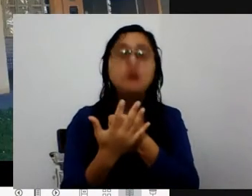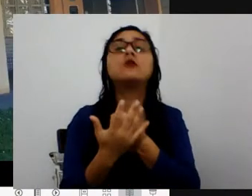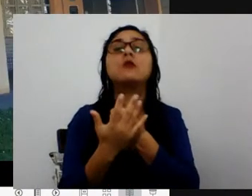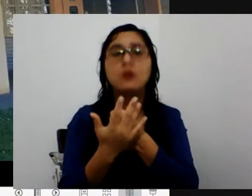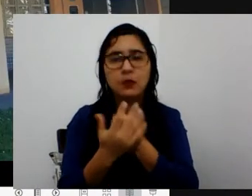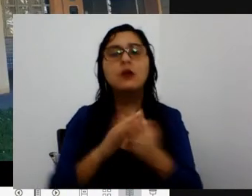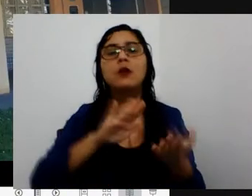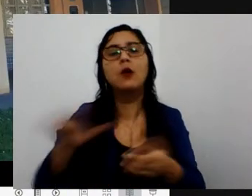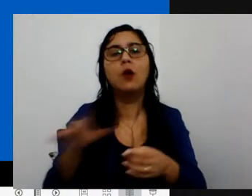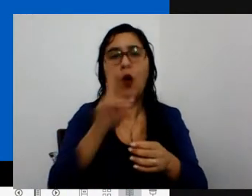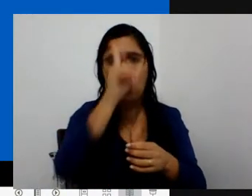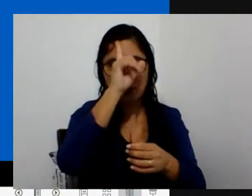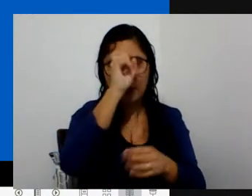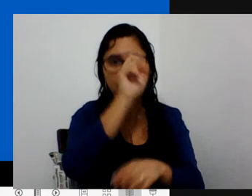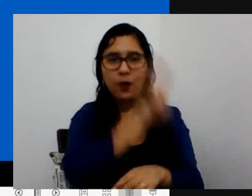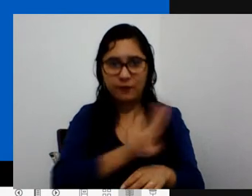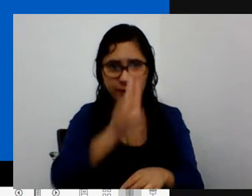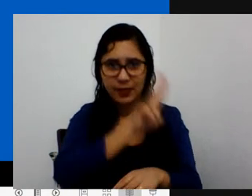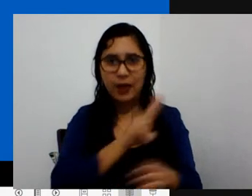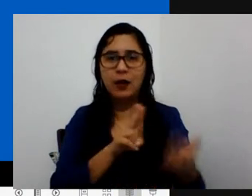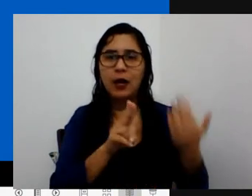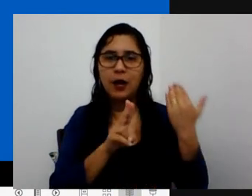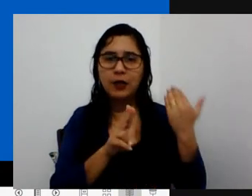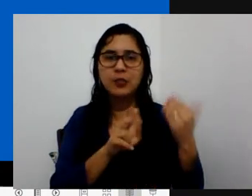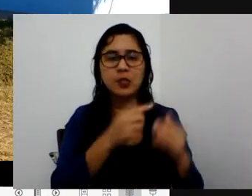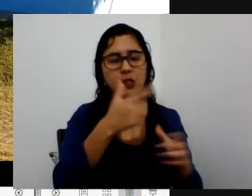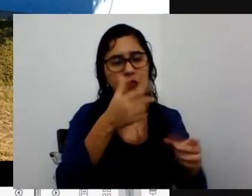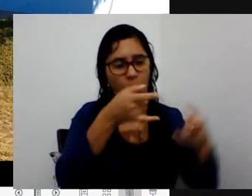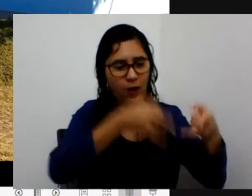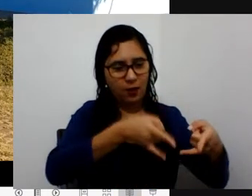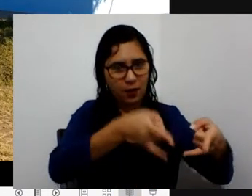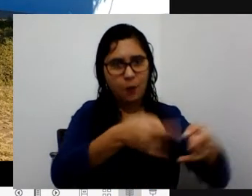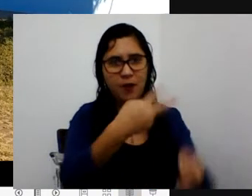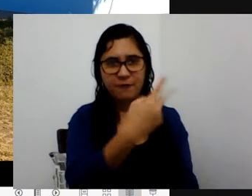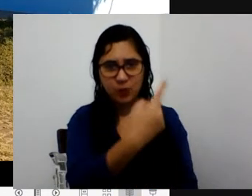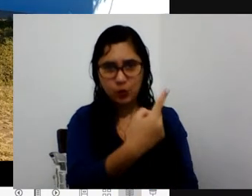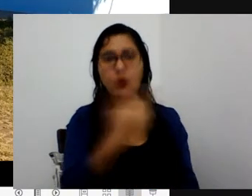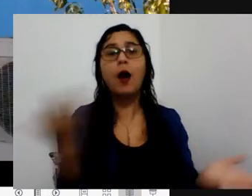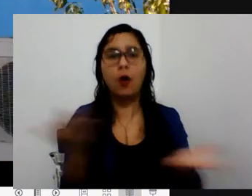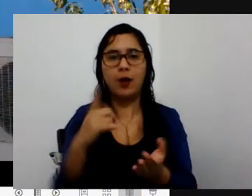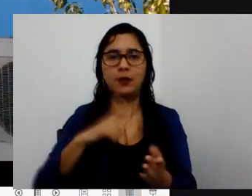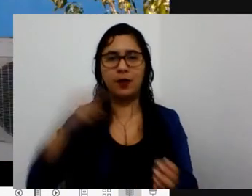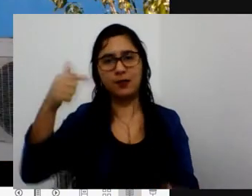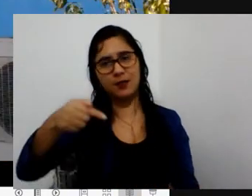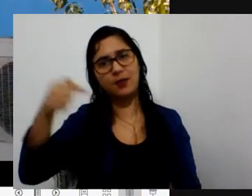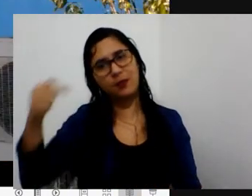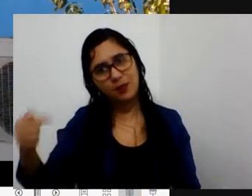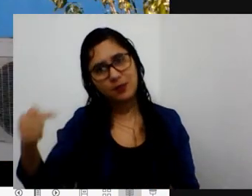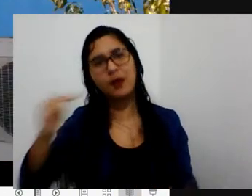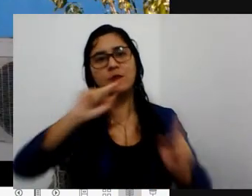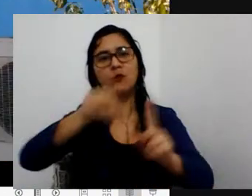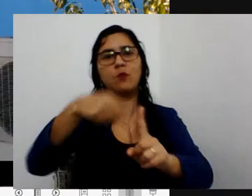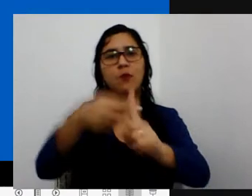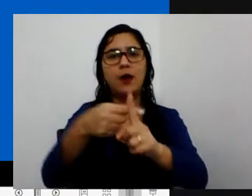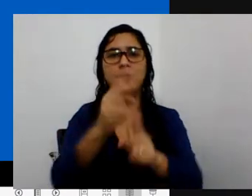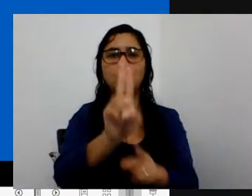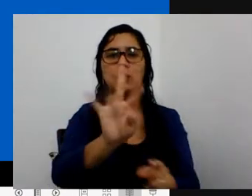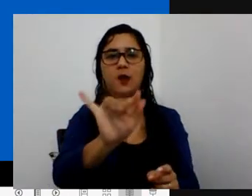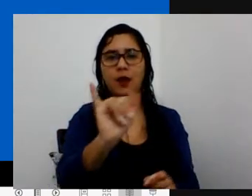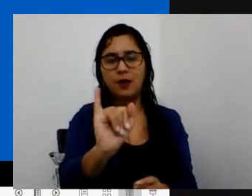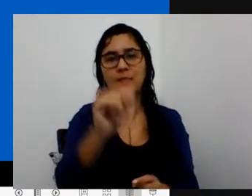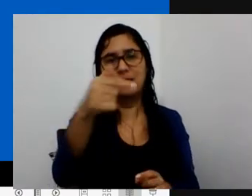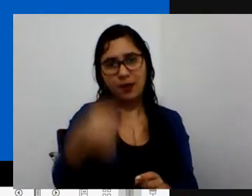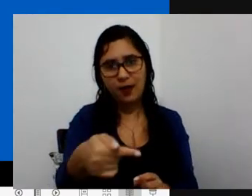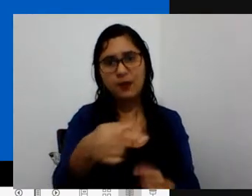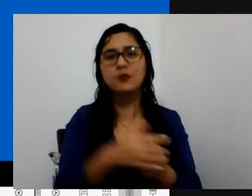universitário, que antes era somente 21 leitos, passou a 77 leitos e mais 10 de UTI. 5 salas de